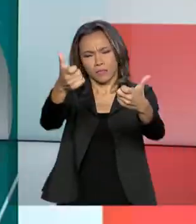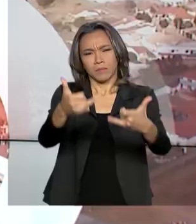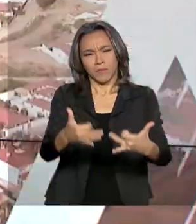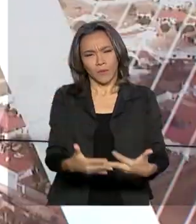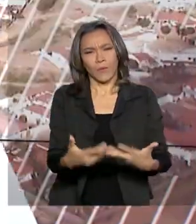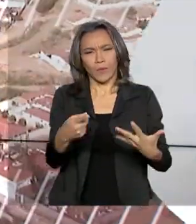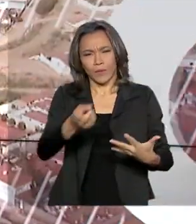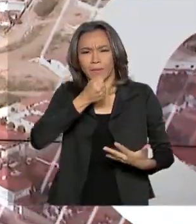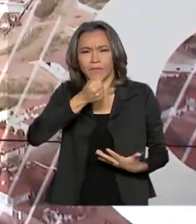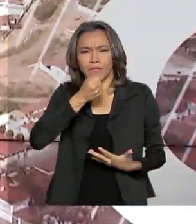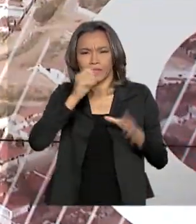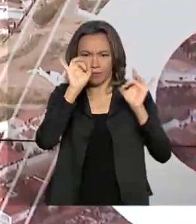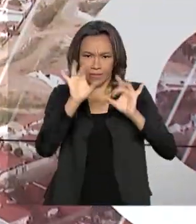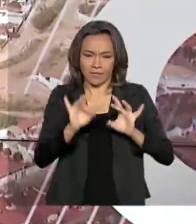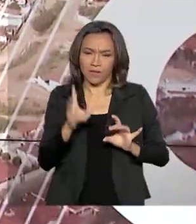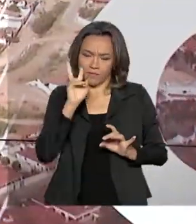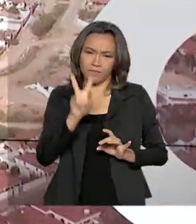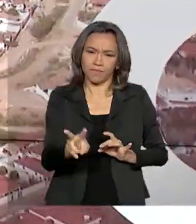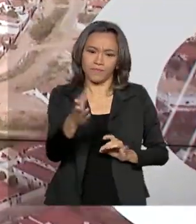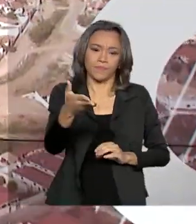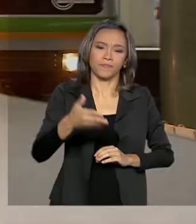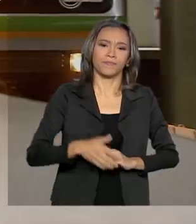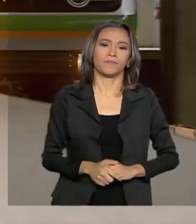exclusiva com a gente. Veja como foi.